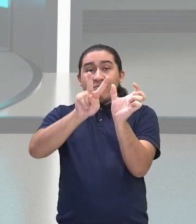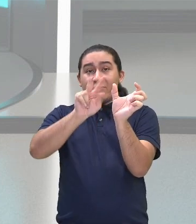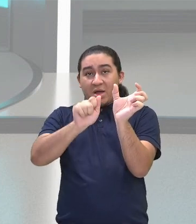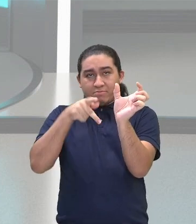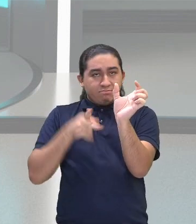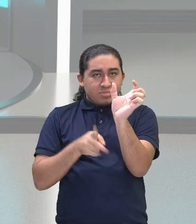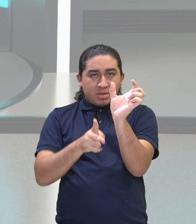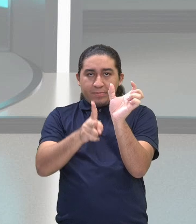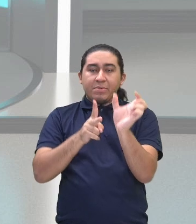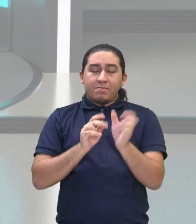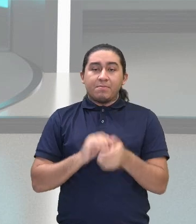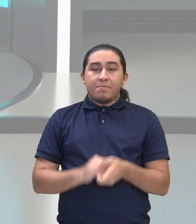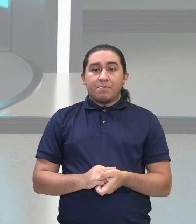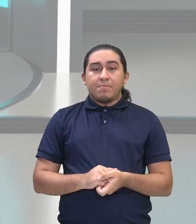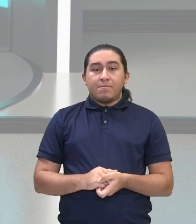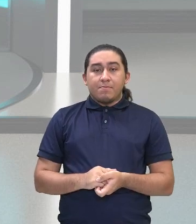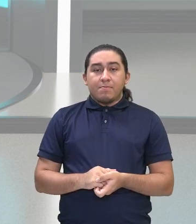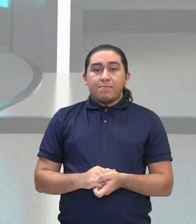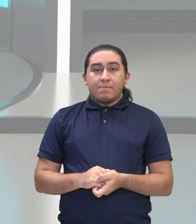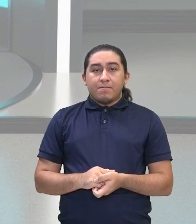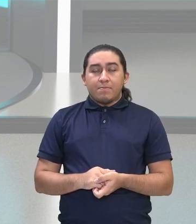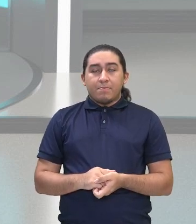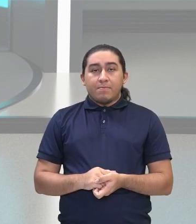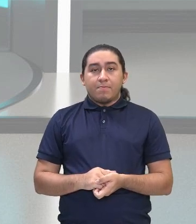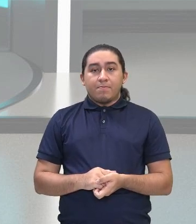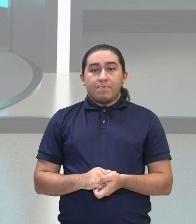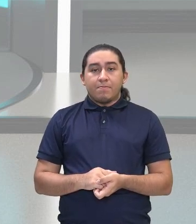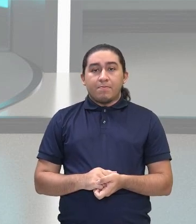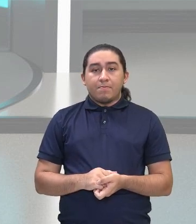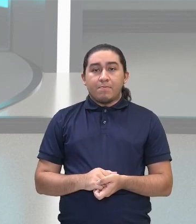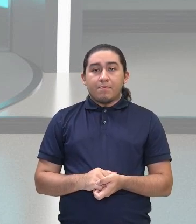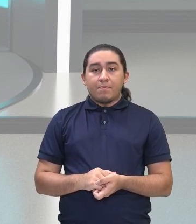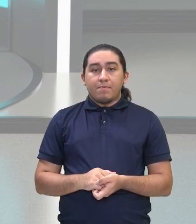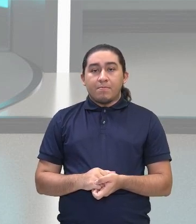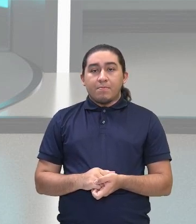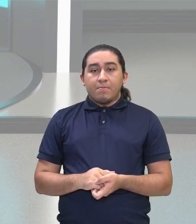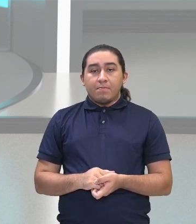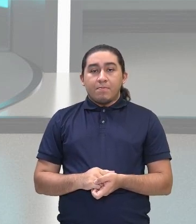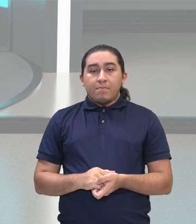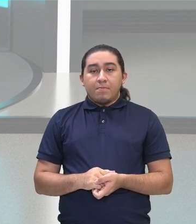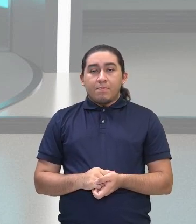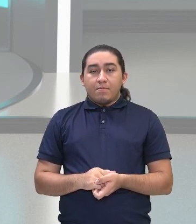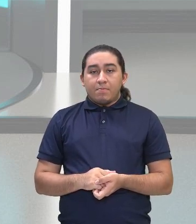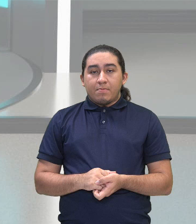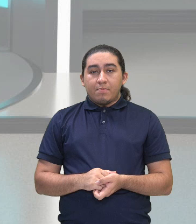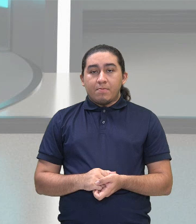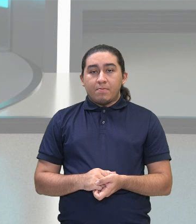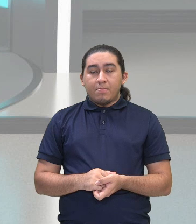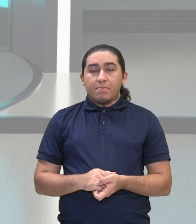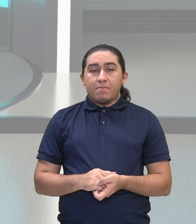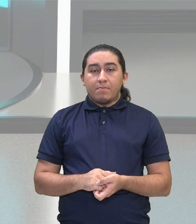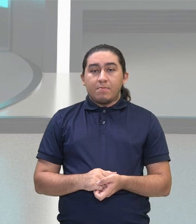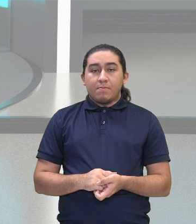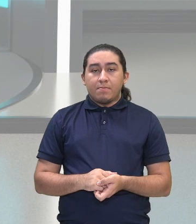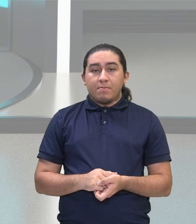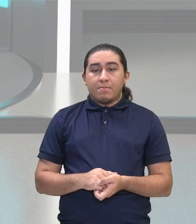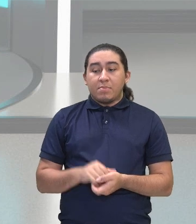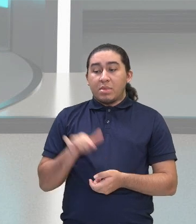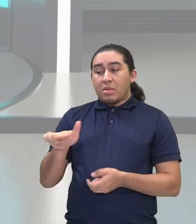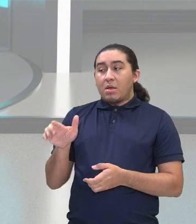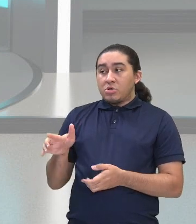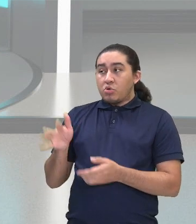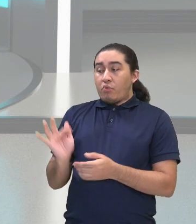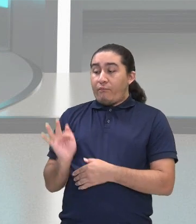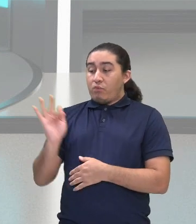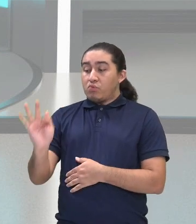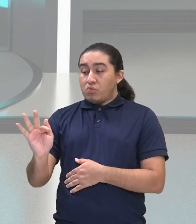conjugação, que é o verbo que termina com ar. E aí, vamos lá para o futuro. No futuro, nós